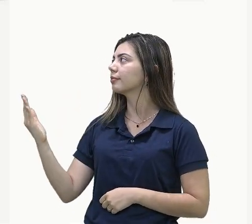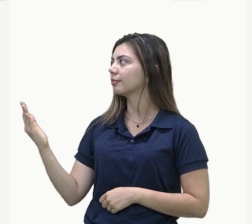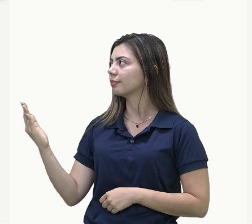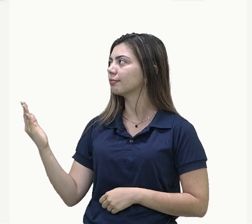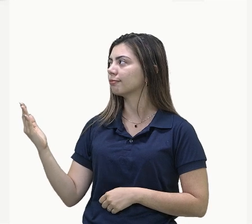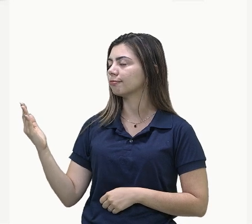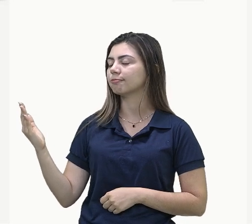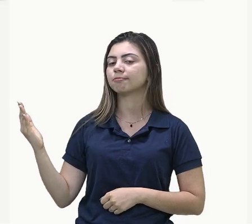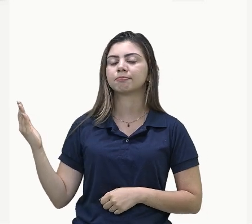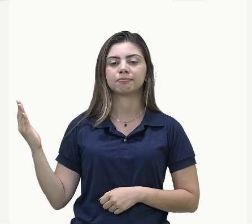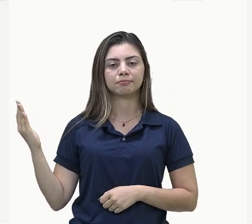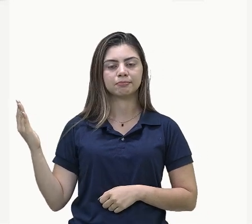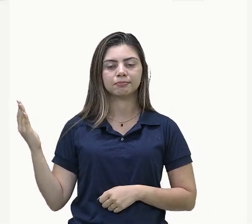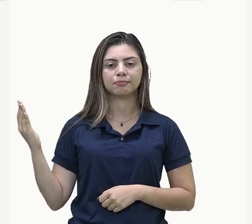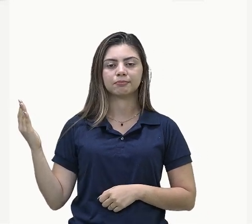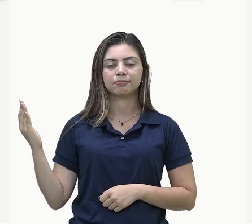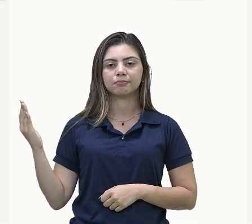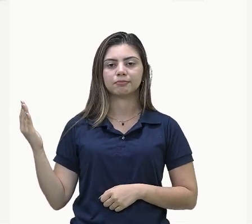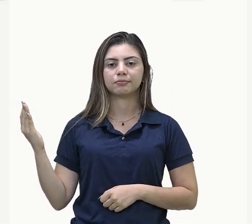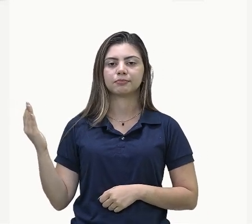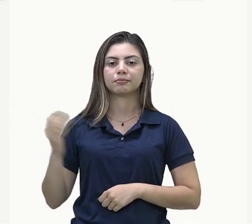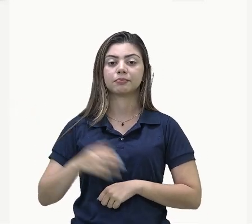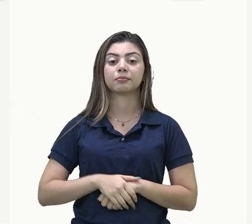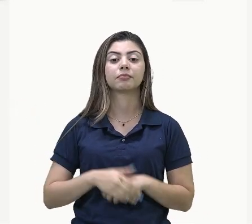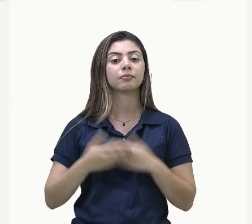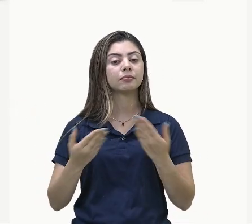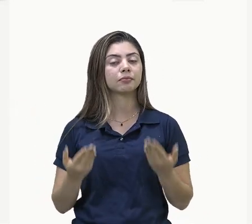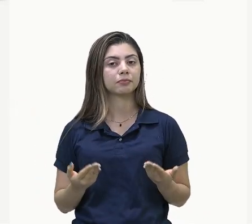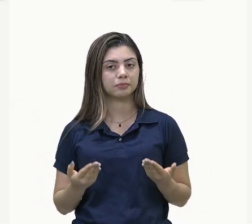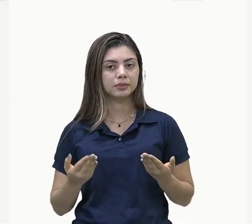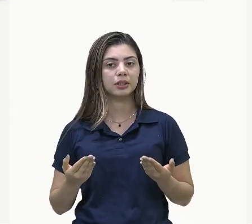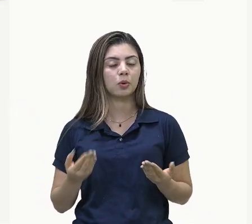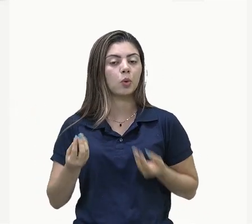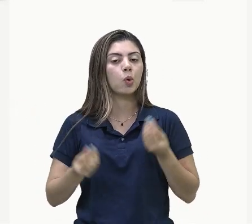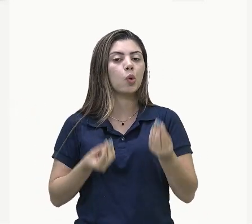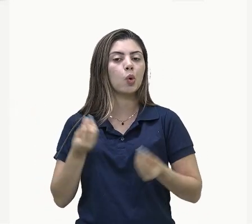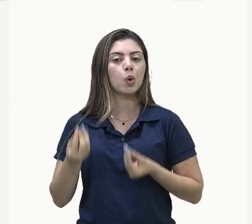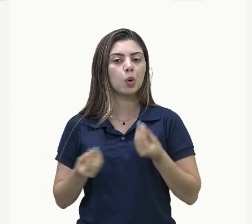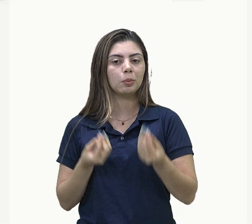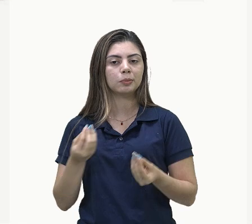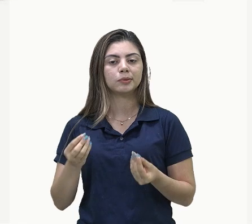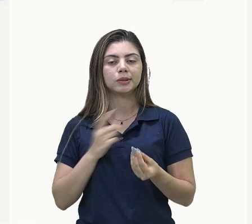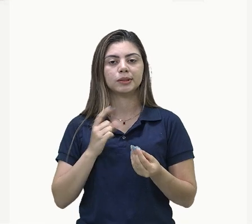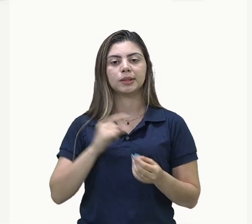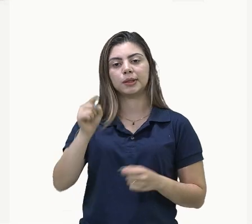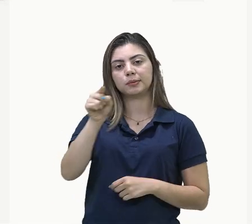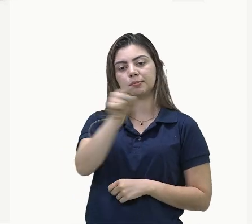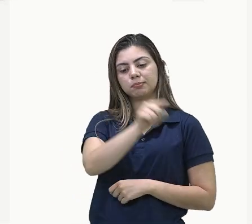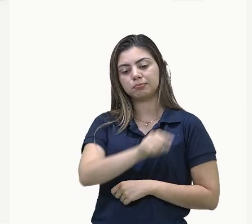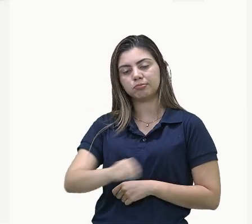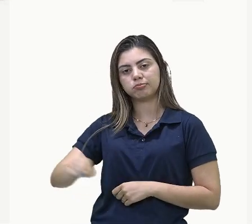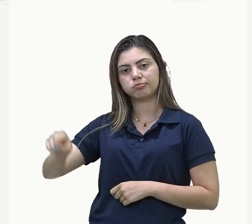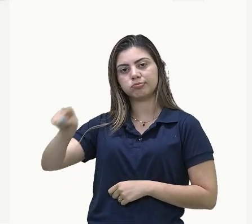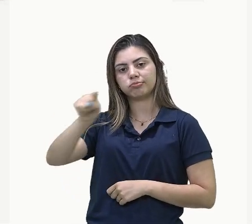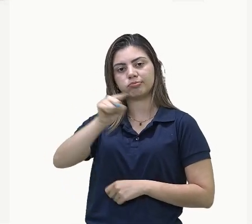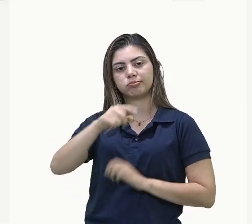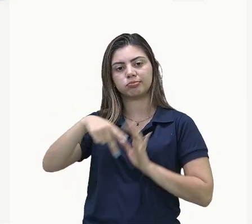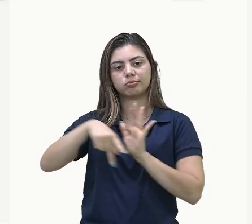diversas situações, podemos dispor de um circuito elétrico. Aí aqui eu